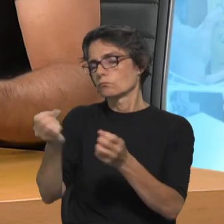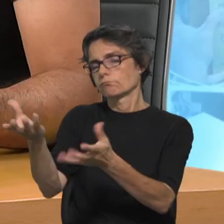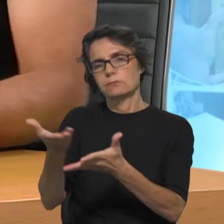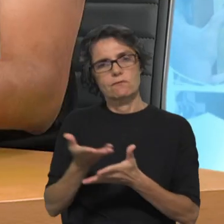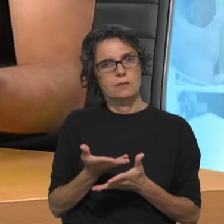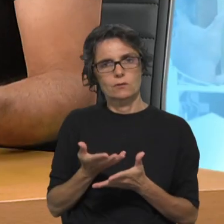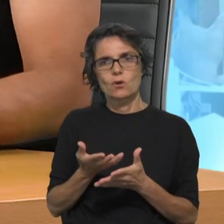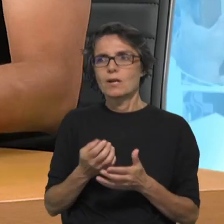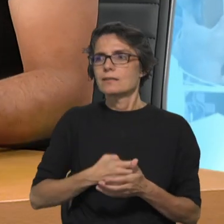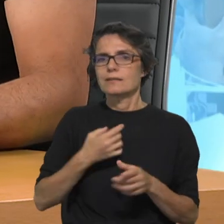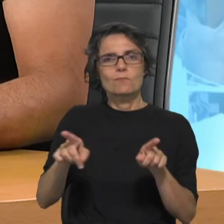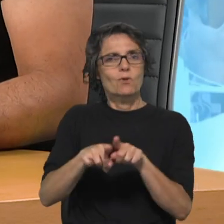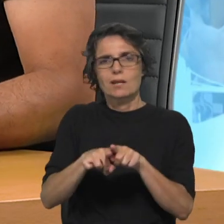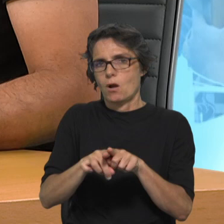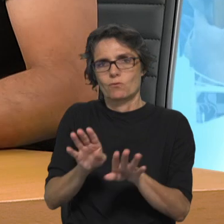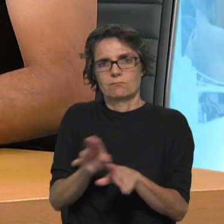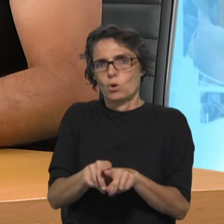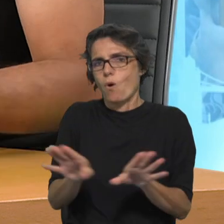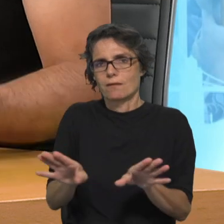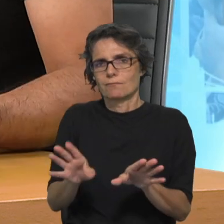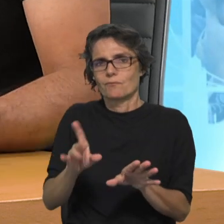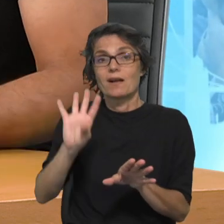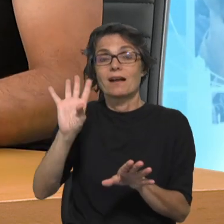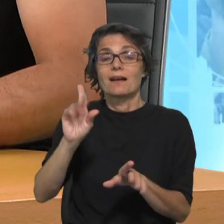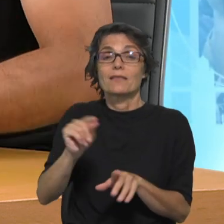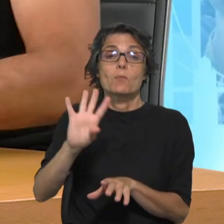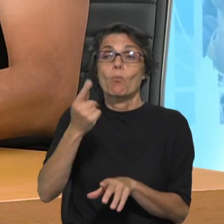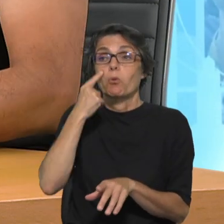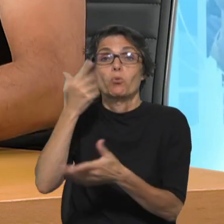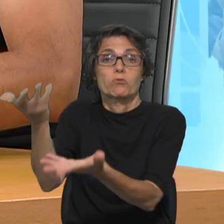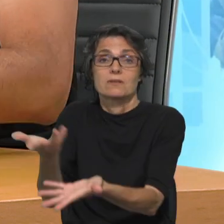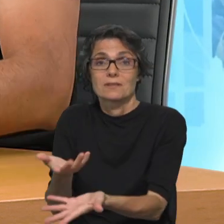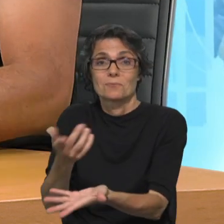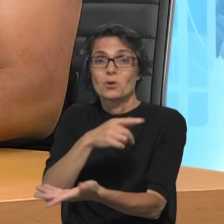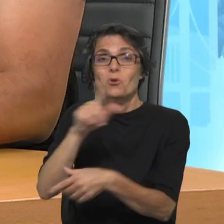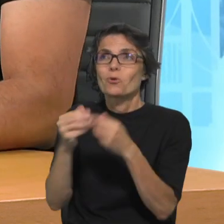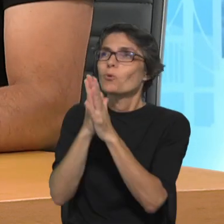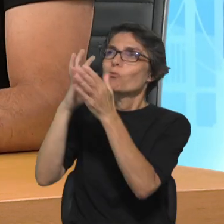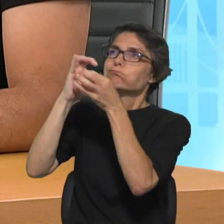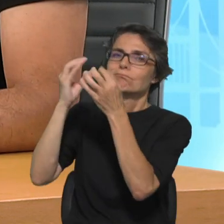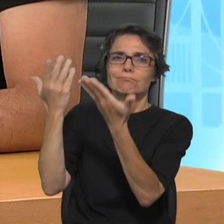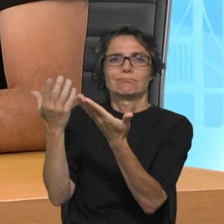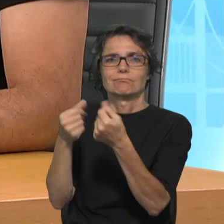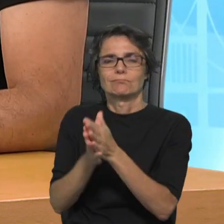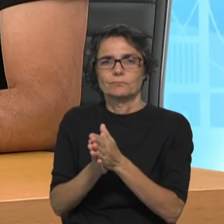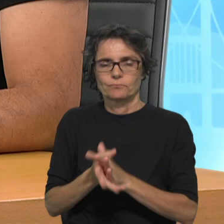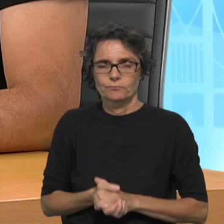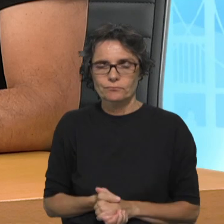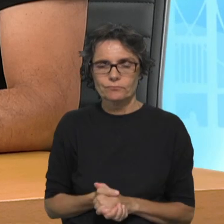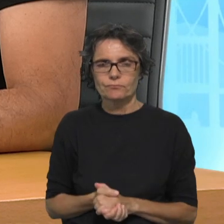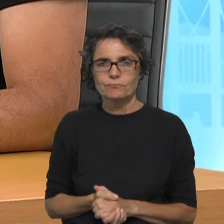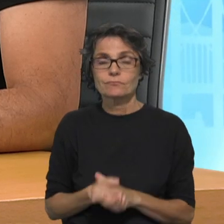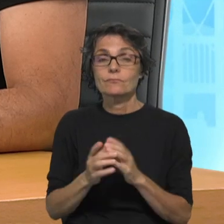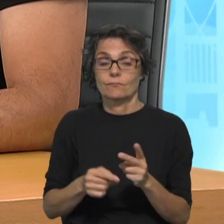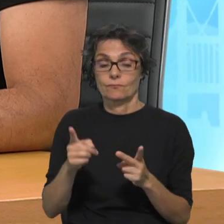Somos irmãos, mesmo que não nos conheçamos, somos irmãos, rezamos ao mesmo Deus que é Pai de todos nós. E